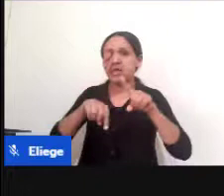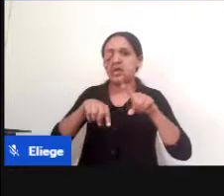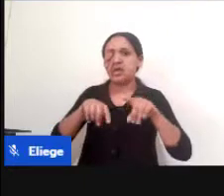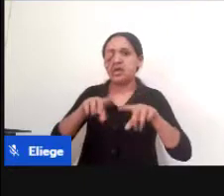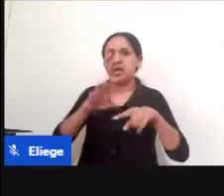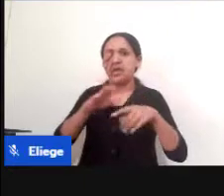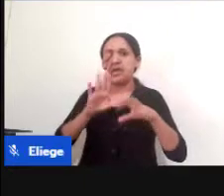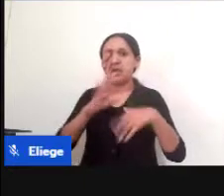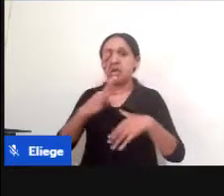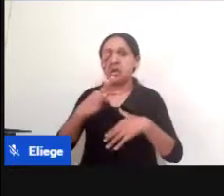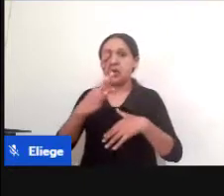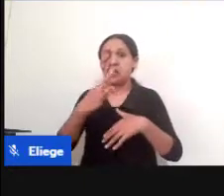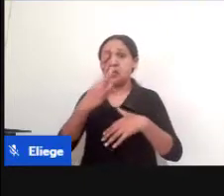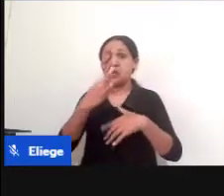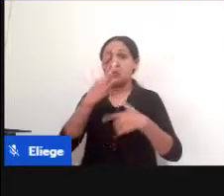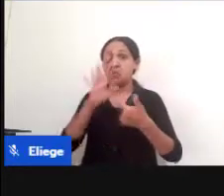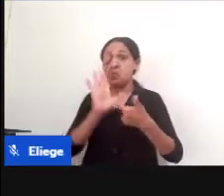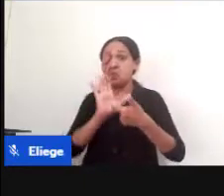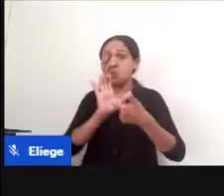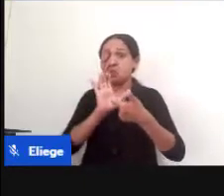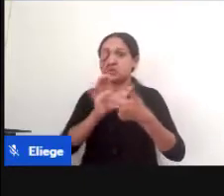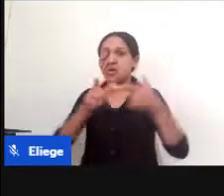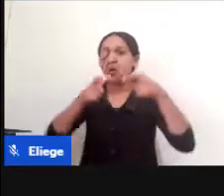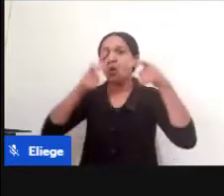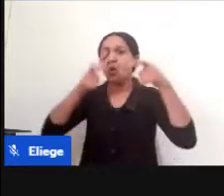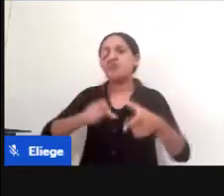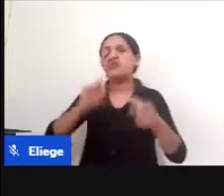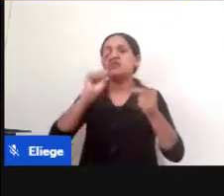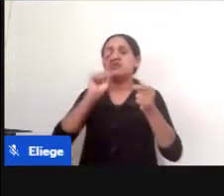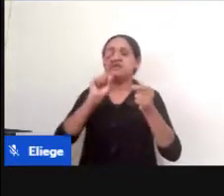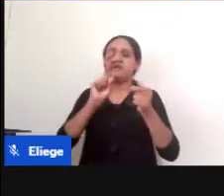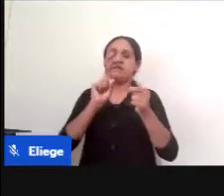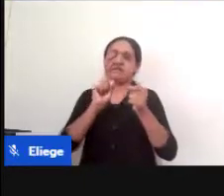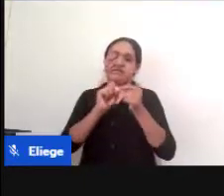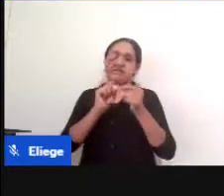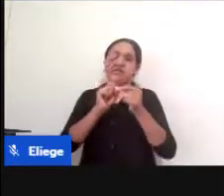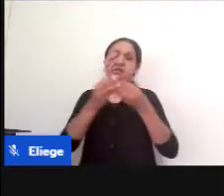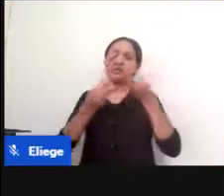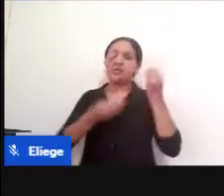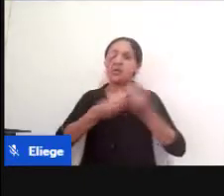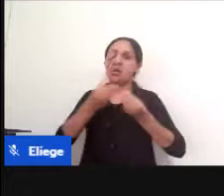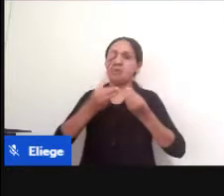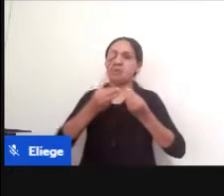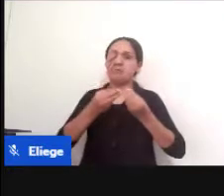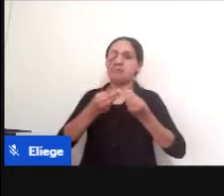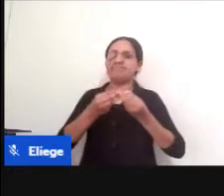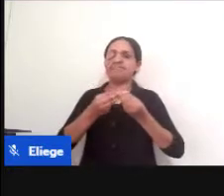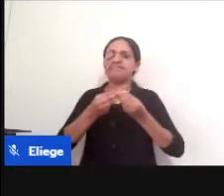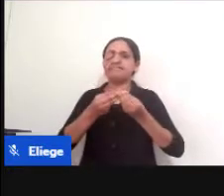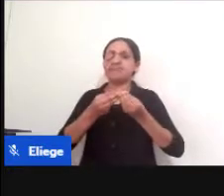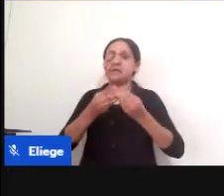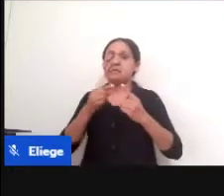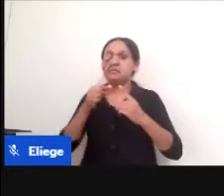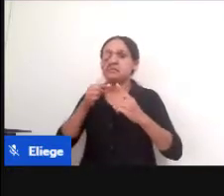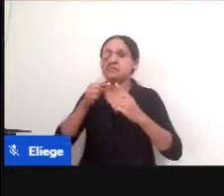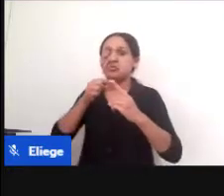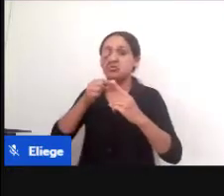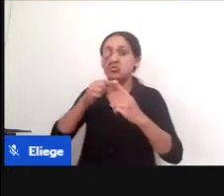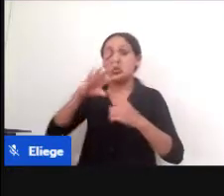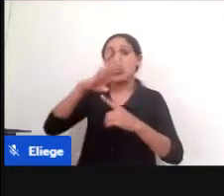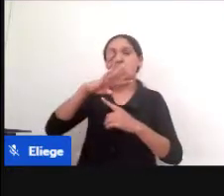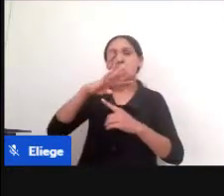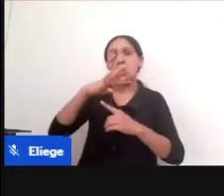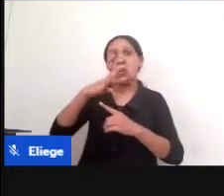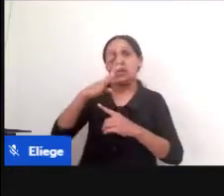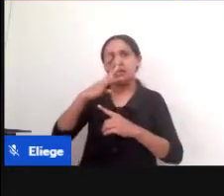me apegar nesse planejamento? Principalmente nas habilidades. Por que nas habilidades? Porque é o objetivo da minha